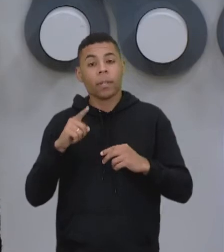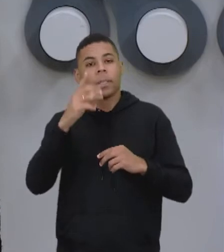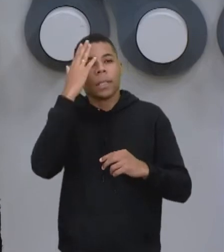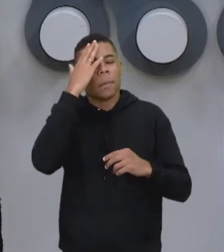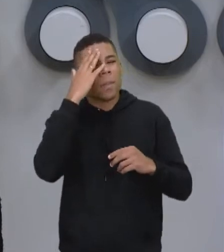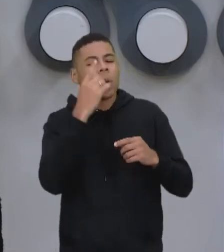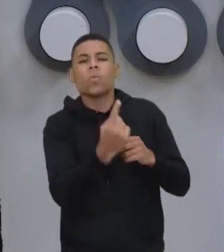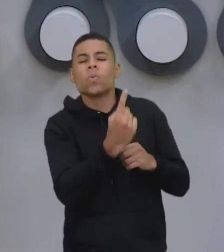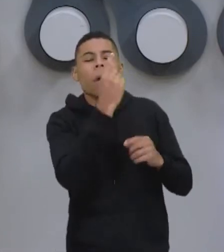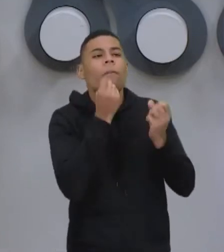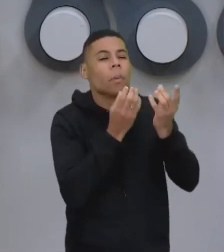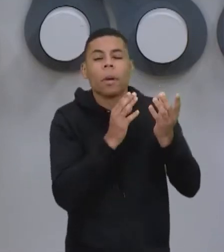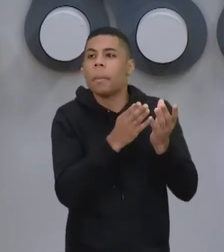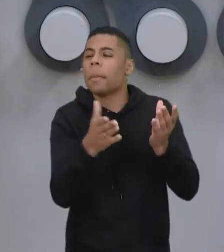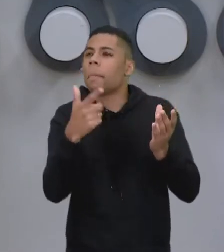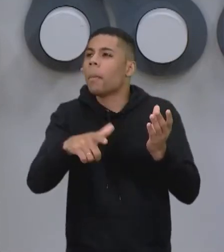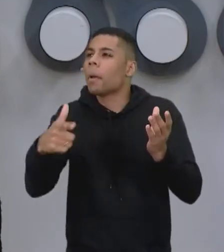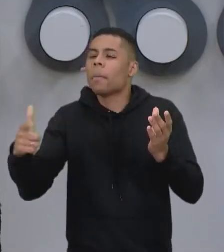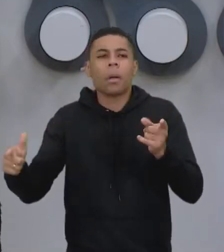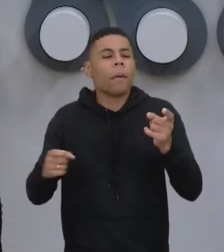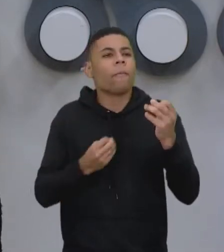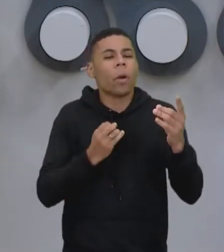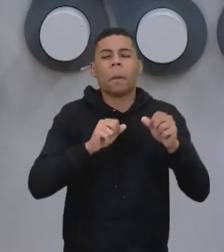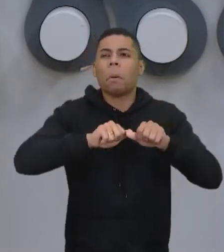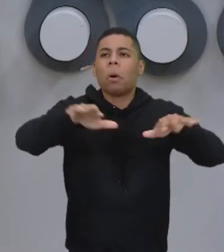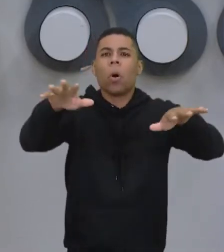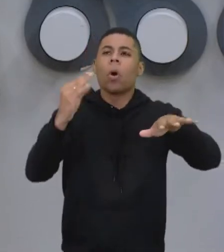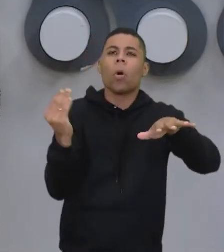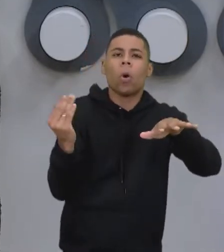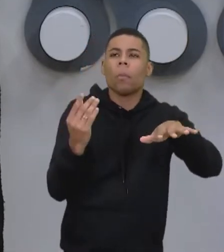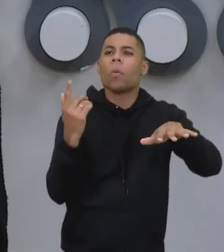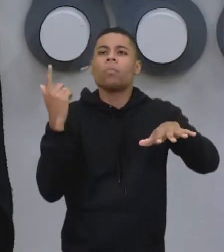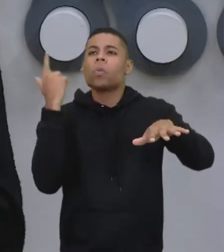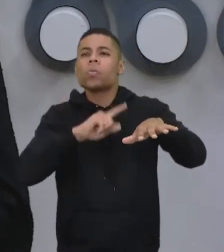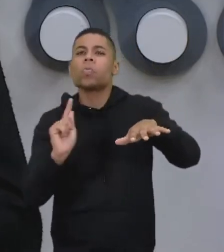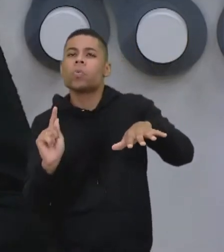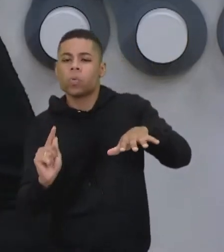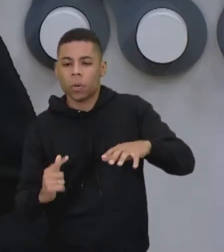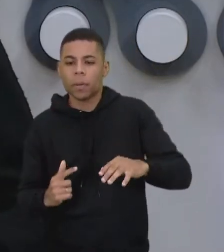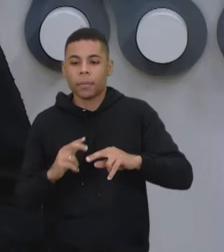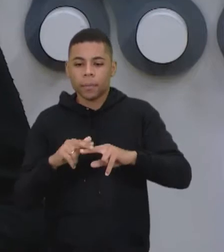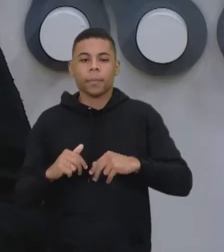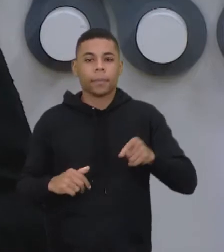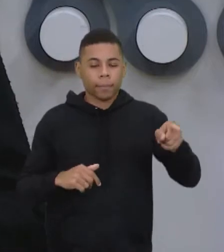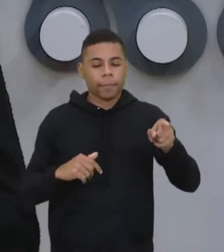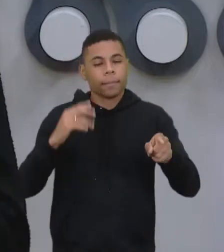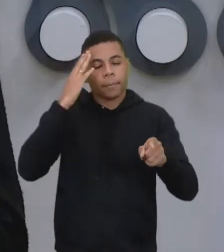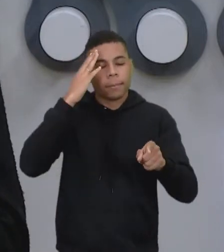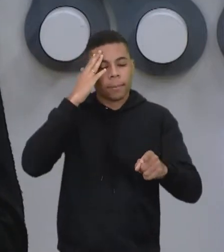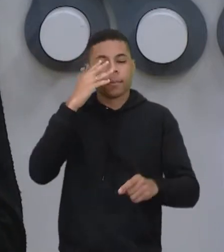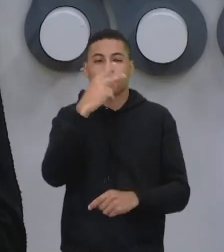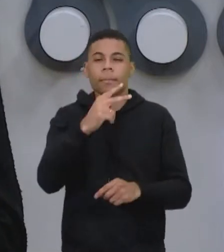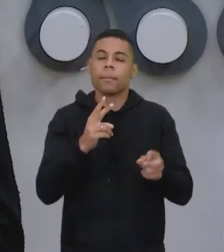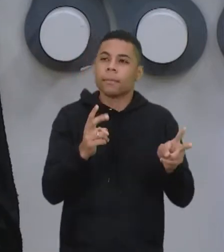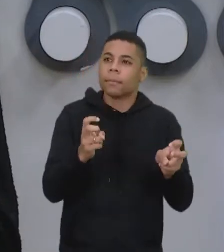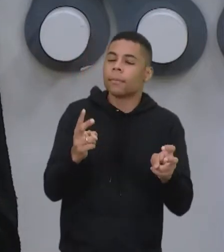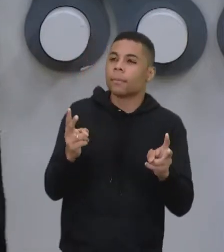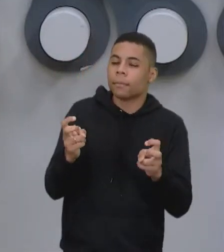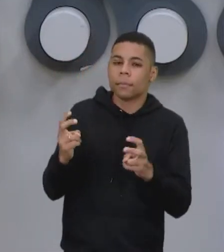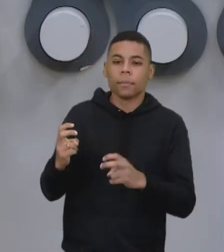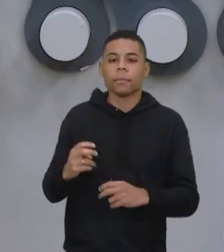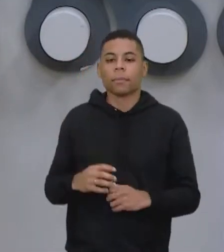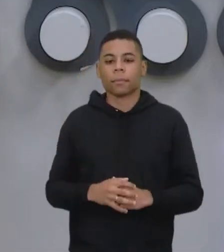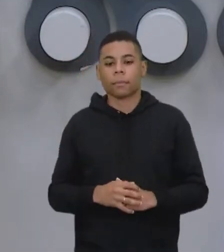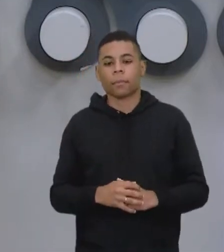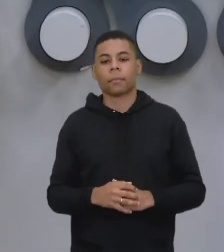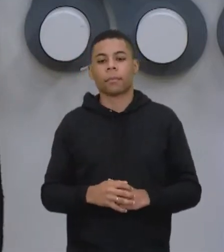amplitude disso. Isso alcança o quê e alcança como, né? Então, o estudante, como ele começou a perceber que nem tudo